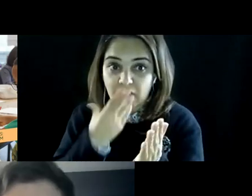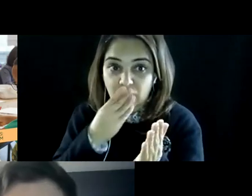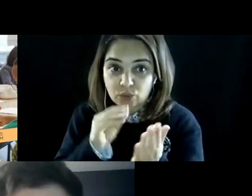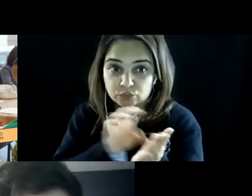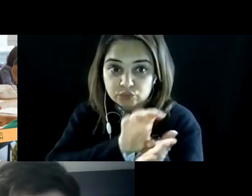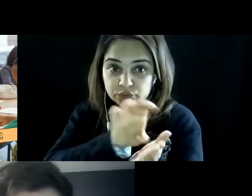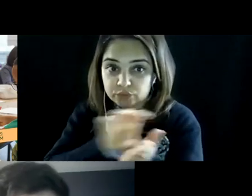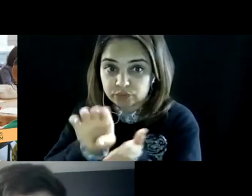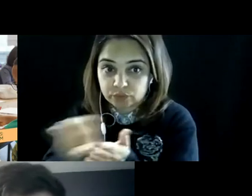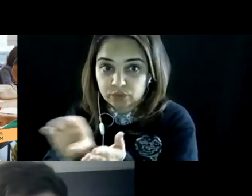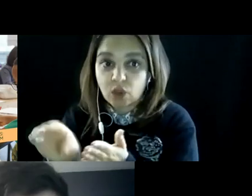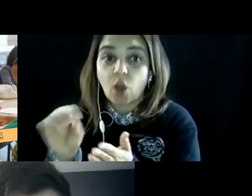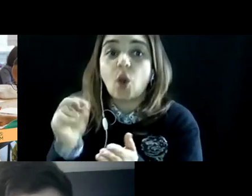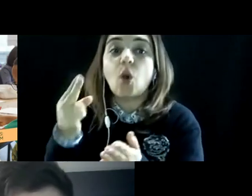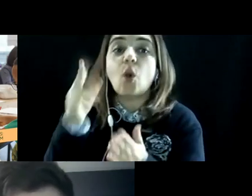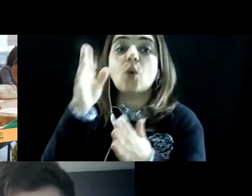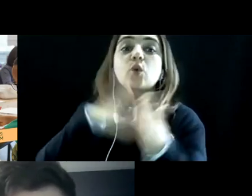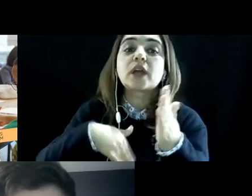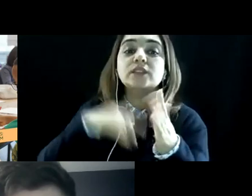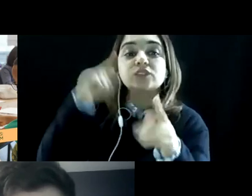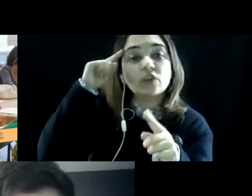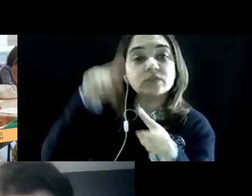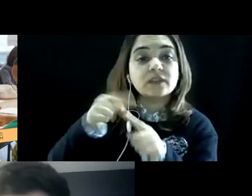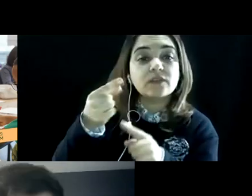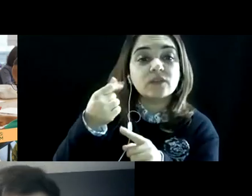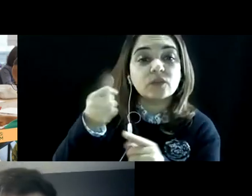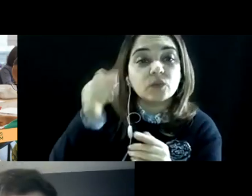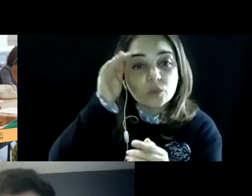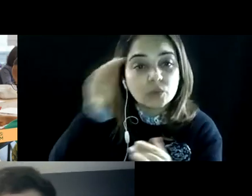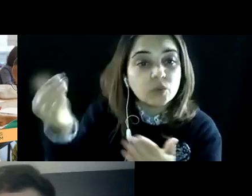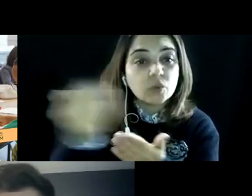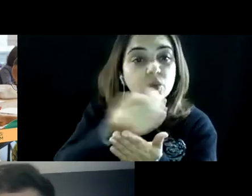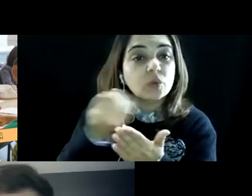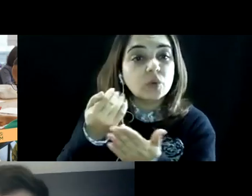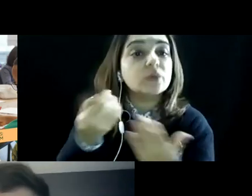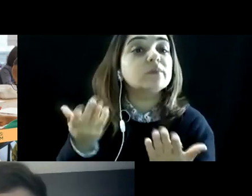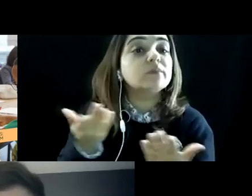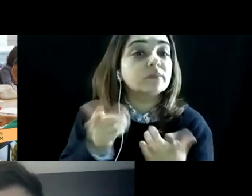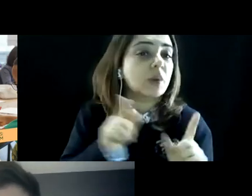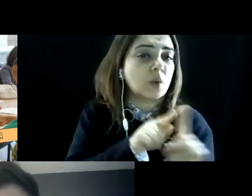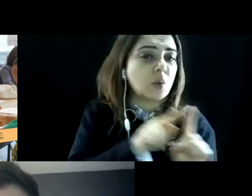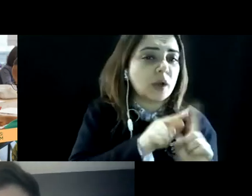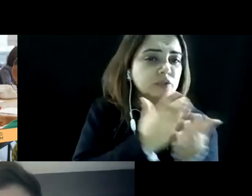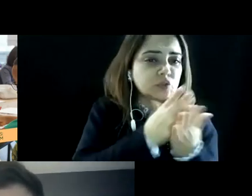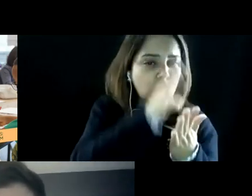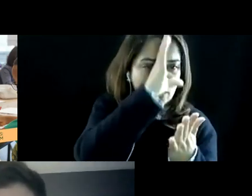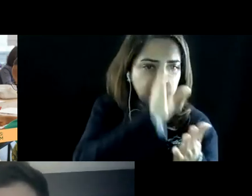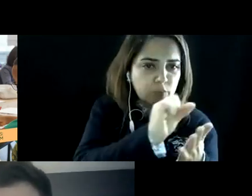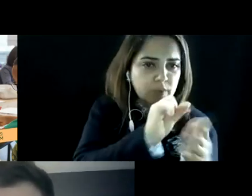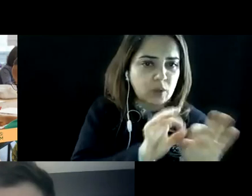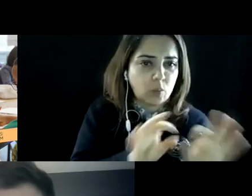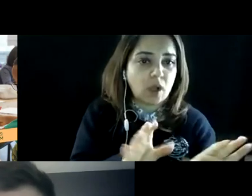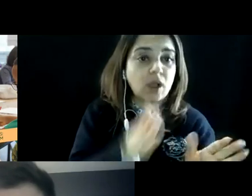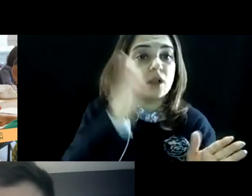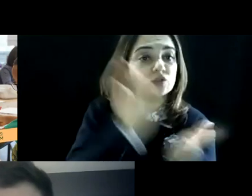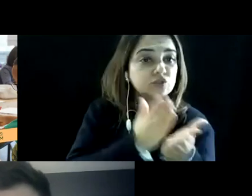numa vertente de lucro? Essa é esta a pergunta que deve ser aqui feita. O mesmo em relação à escola pública. Ou seja, as